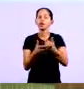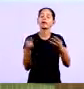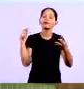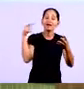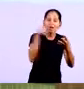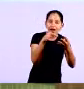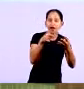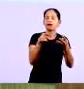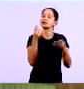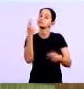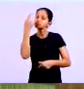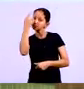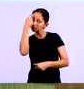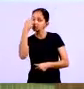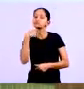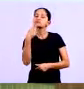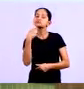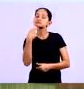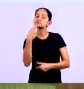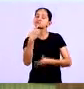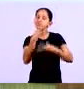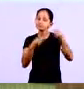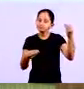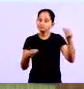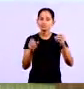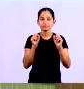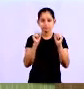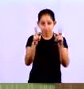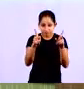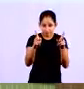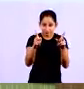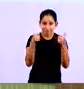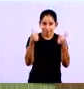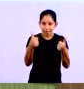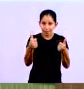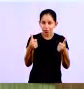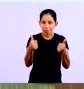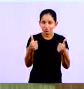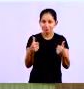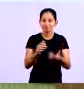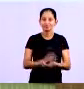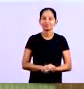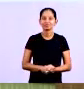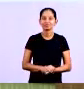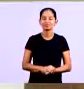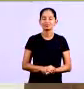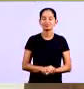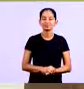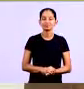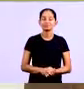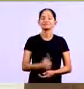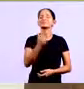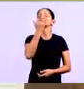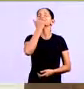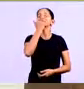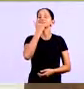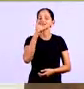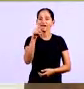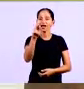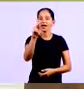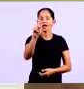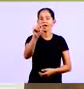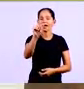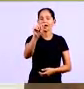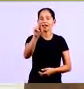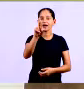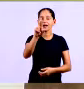vai fazer um link com vocês, beleza? Então, professor. Eu errei também o nome da Karine, Karine